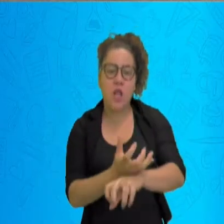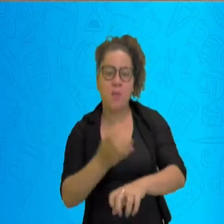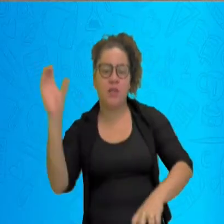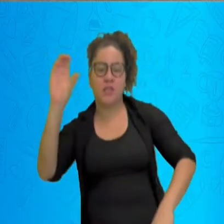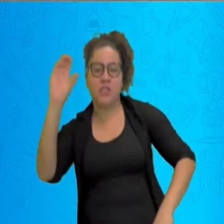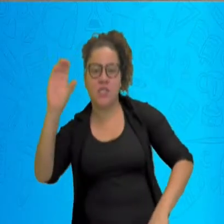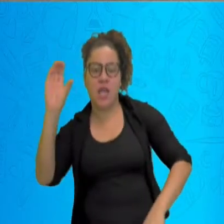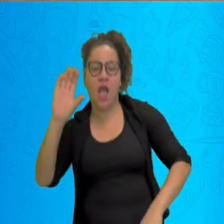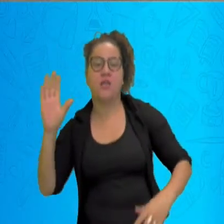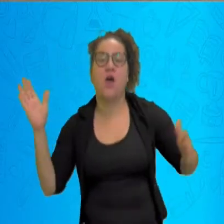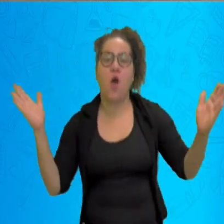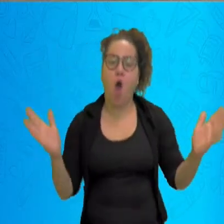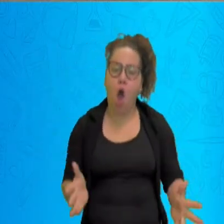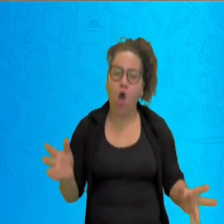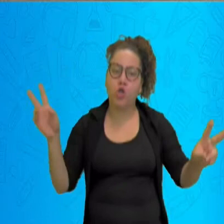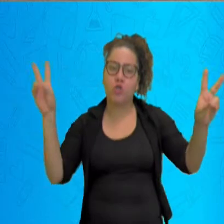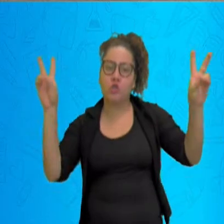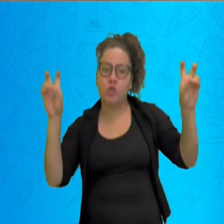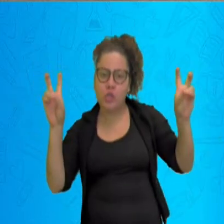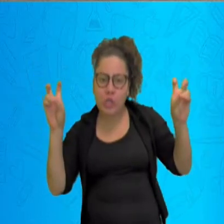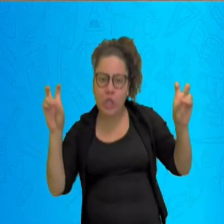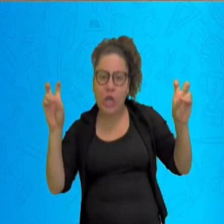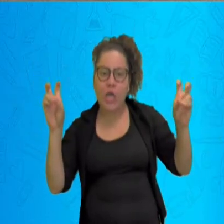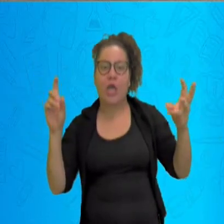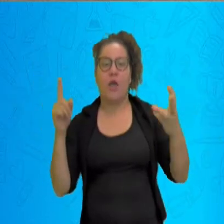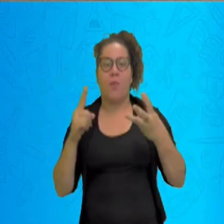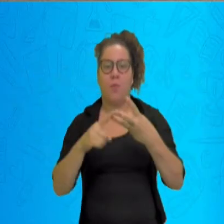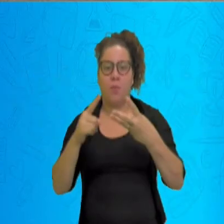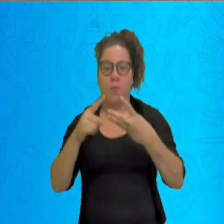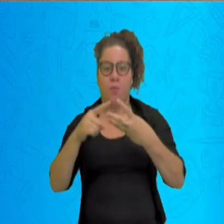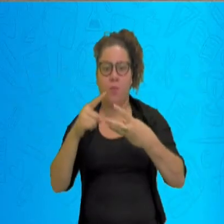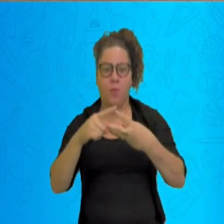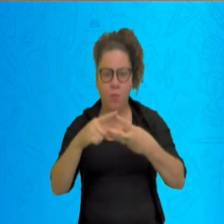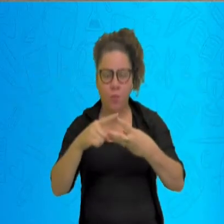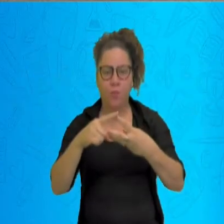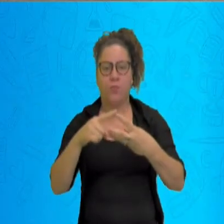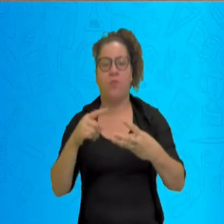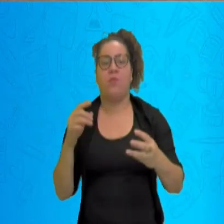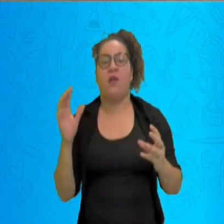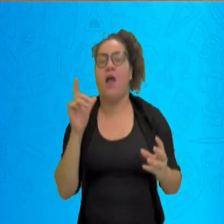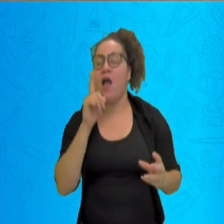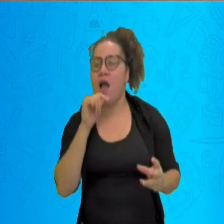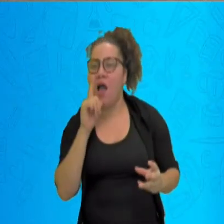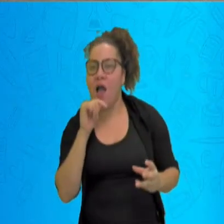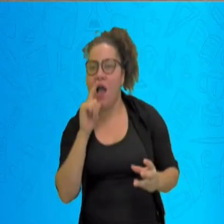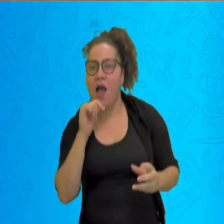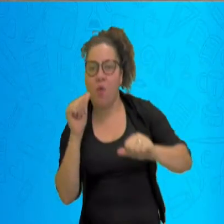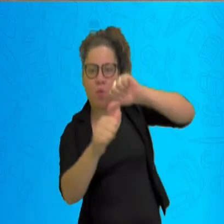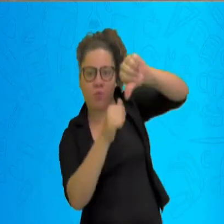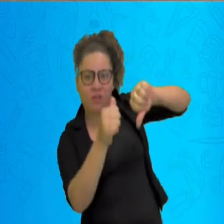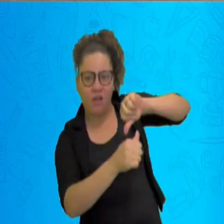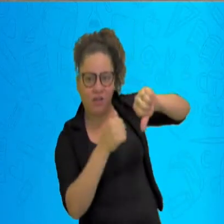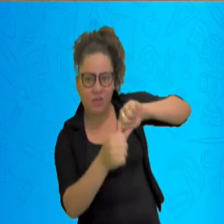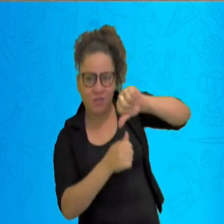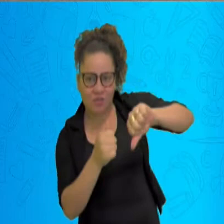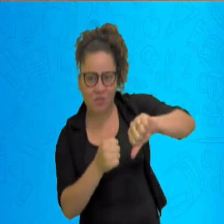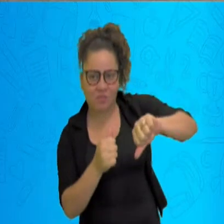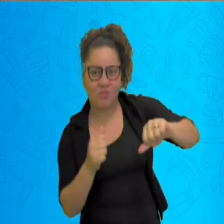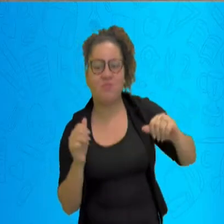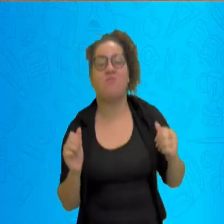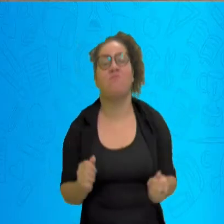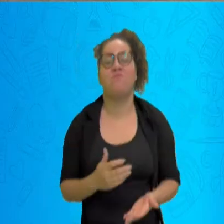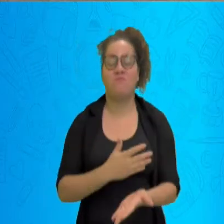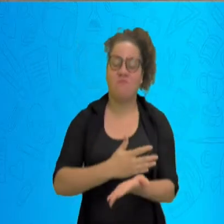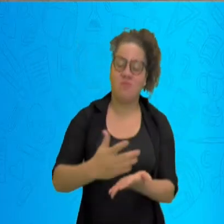Hoje trabalharemos os estados físicos da água. Você sabe quais são? Bom, para começar